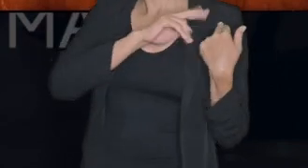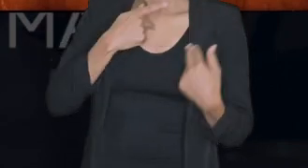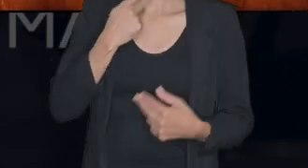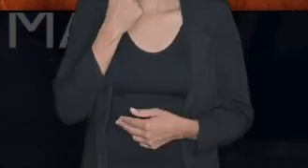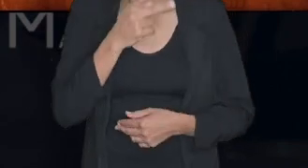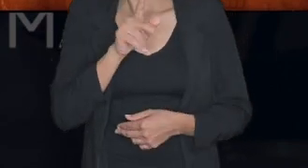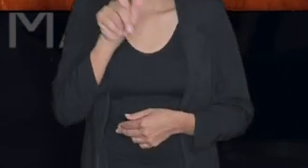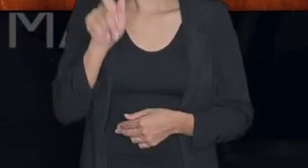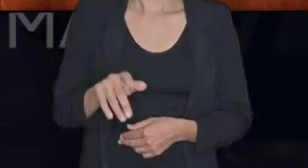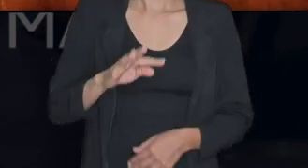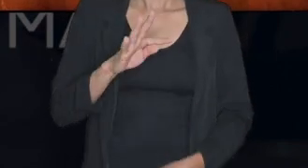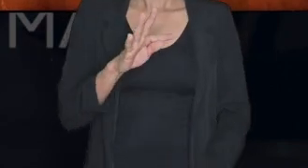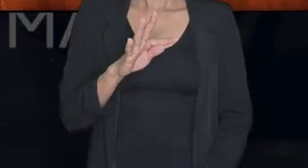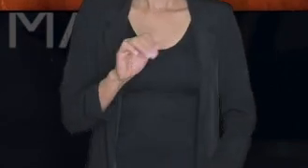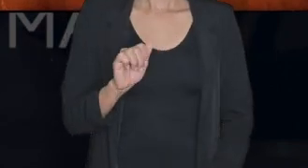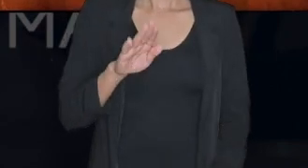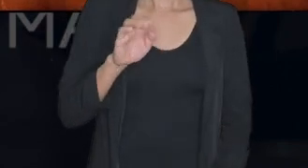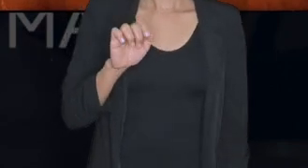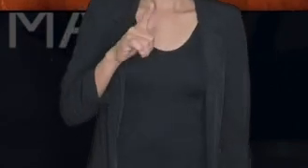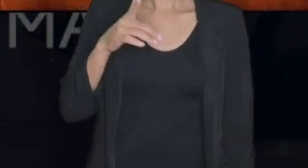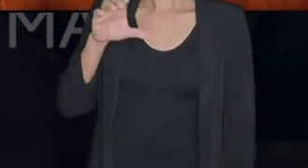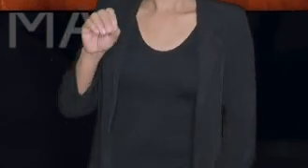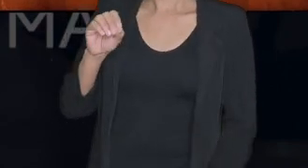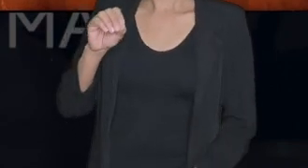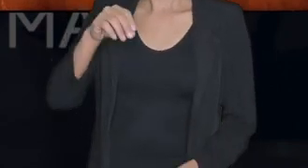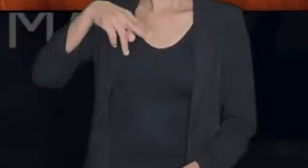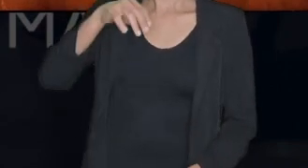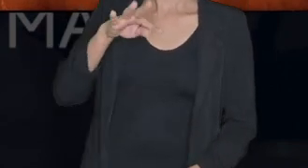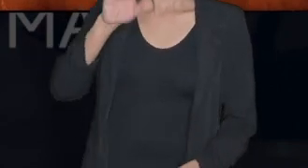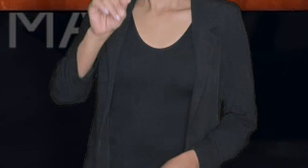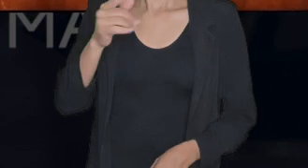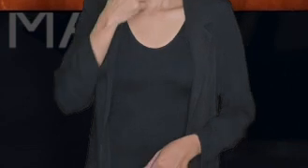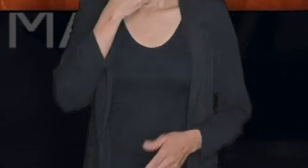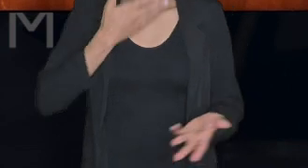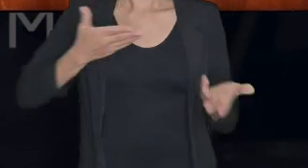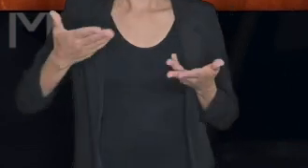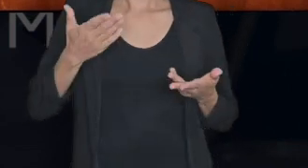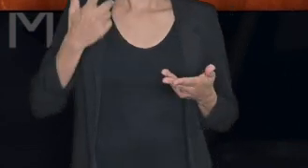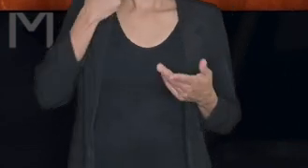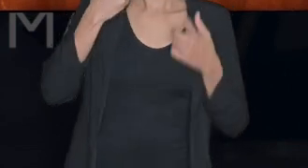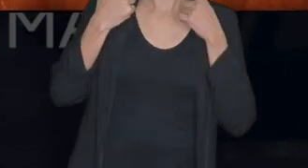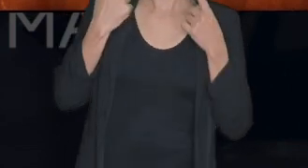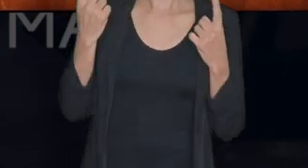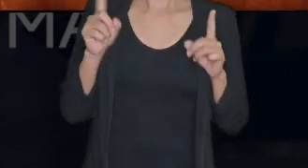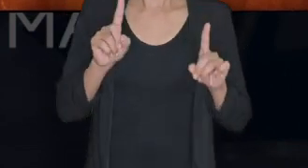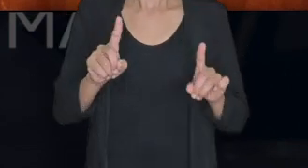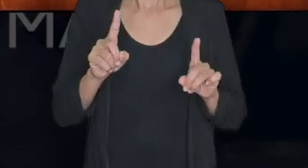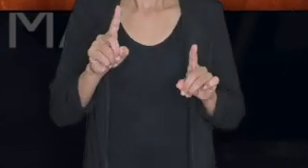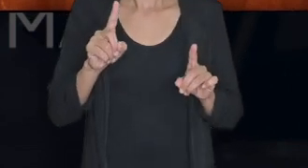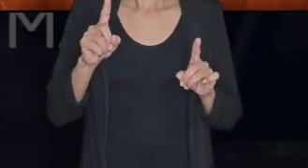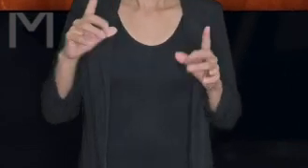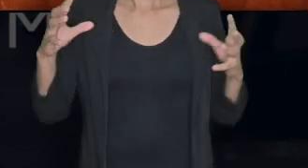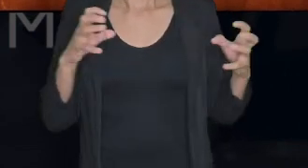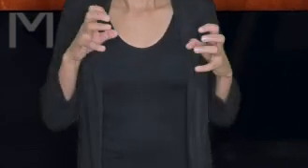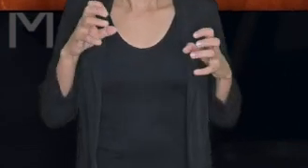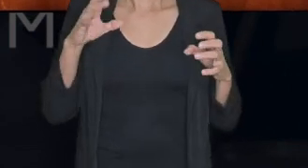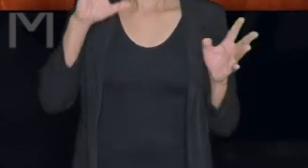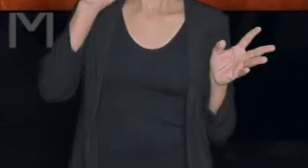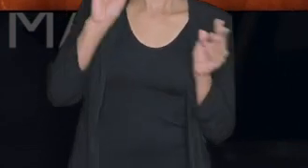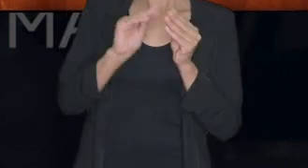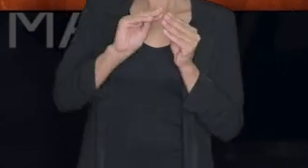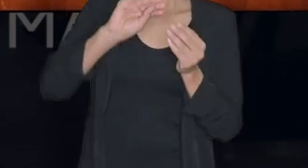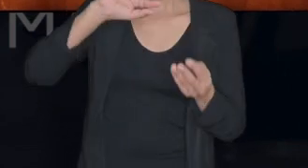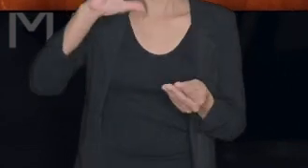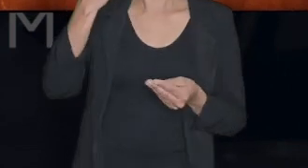vai instrumentalizar a vontade das partes, resolver as broncas e formar um título chamado escritura pública de inventário